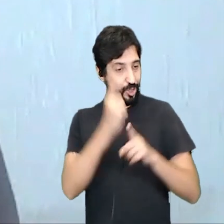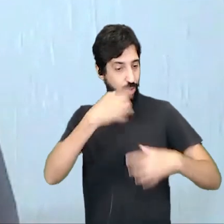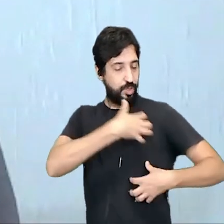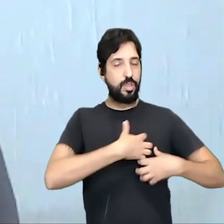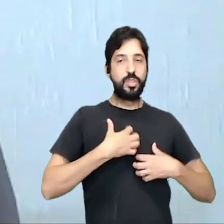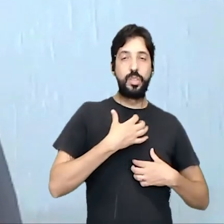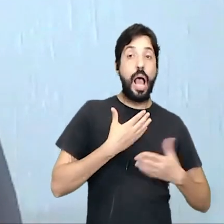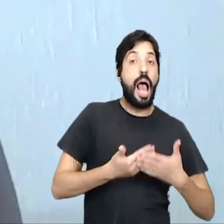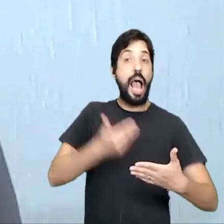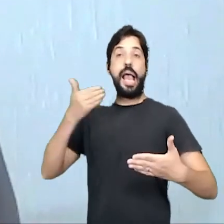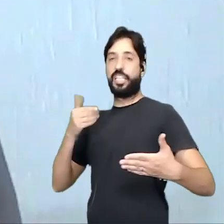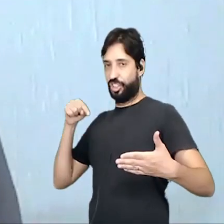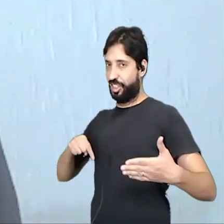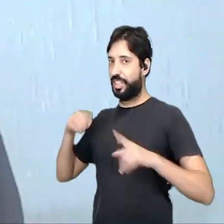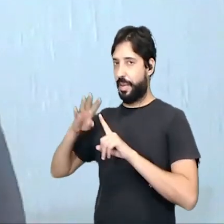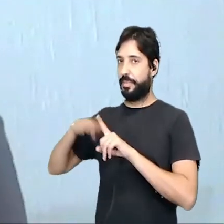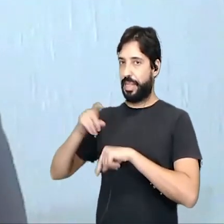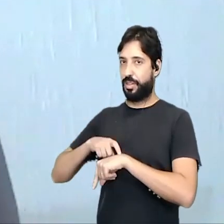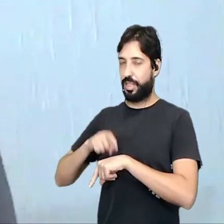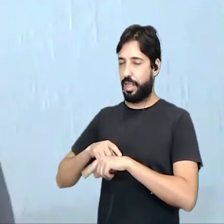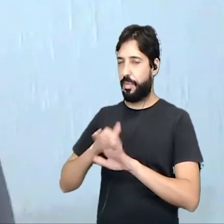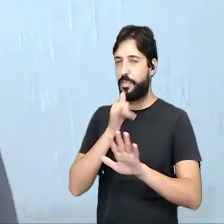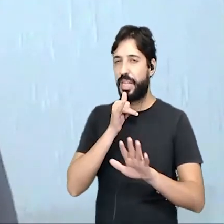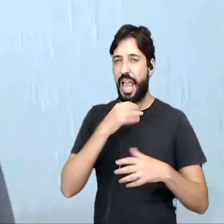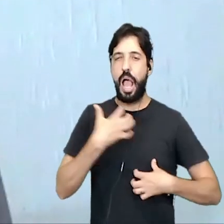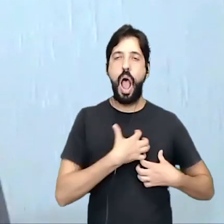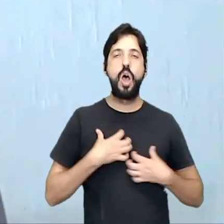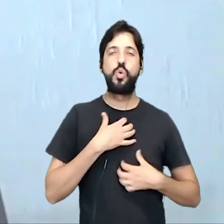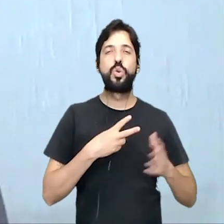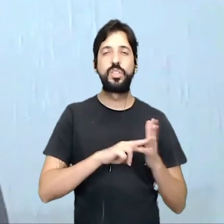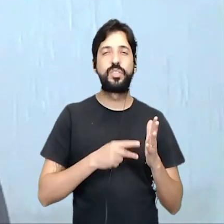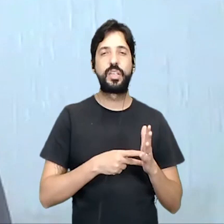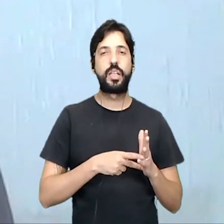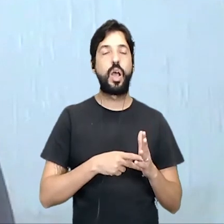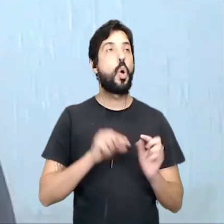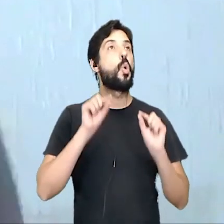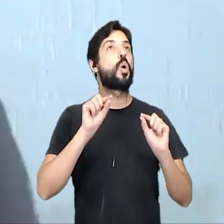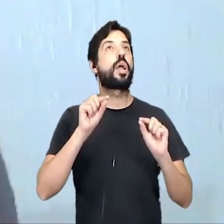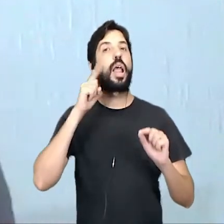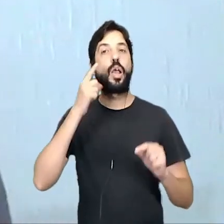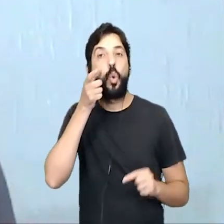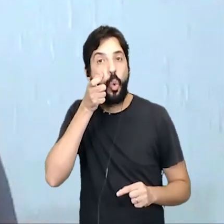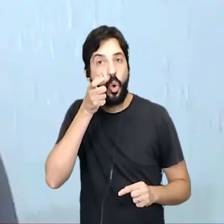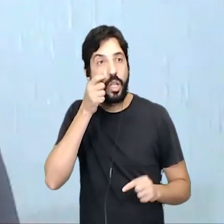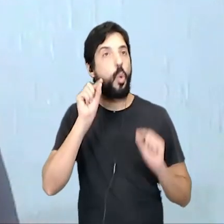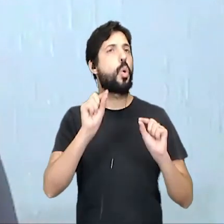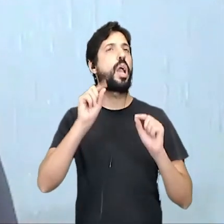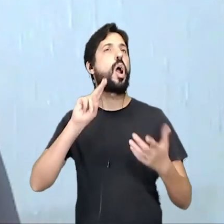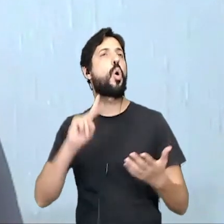Por exemplo, a angústia de querer saber se amanhã vai ser outro dia. O que vai acontecer amanhã?